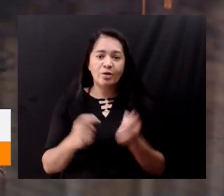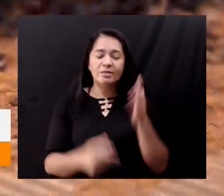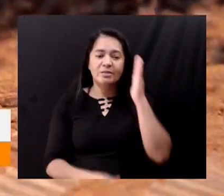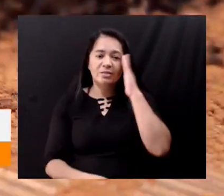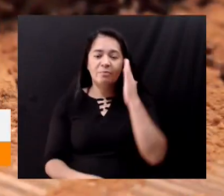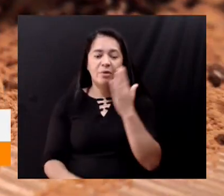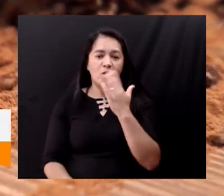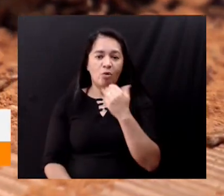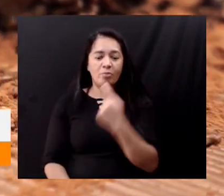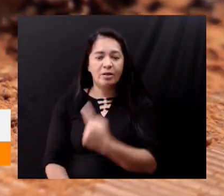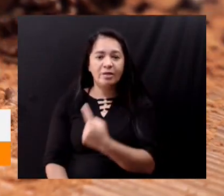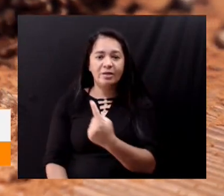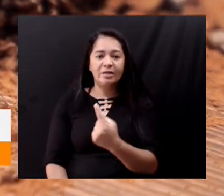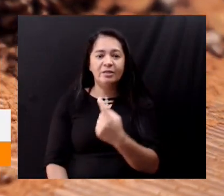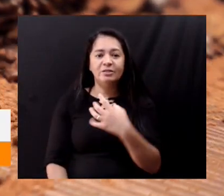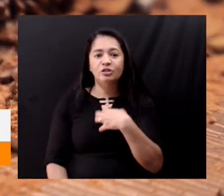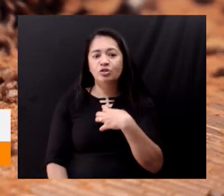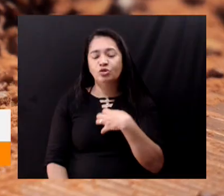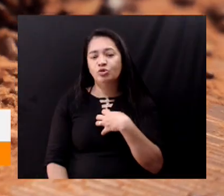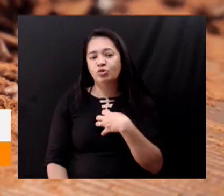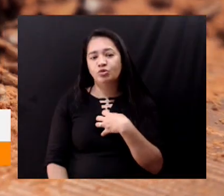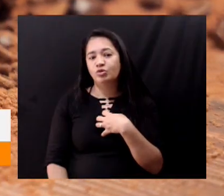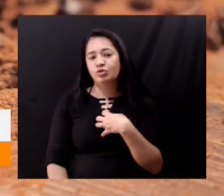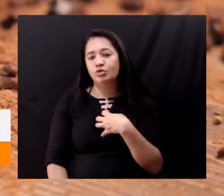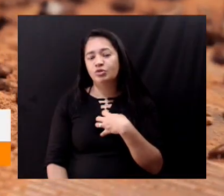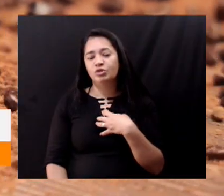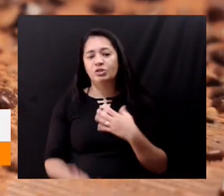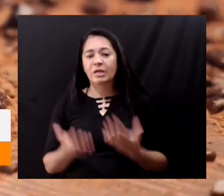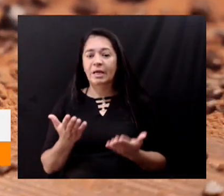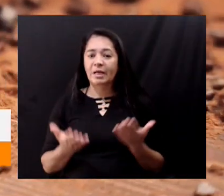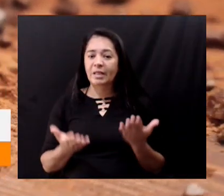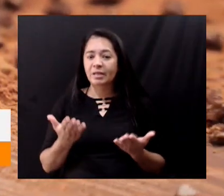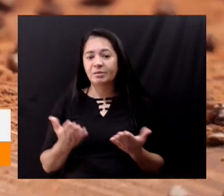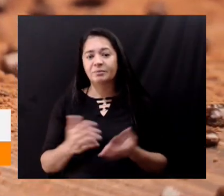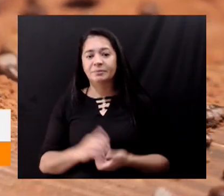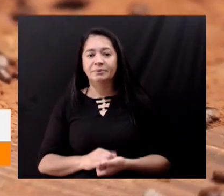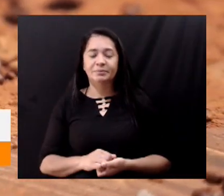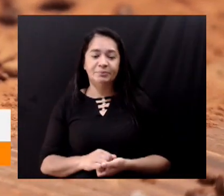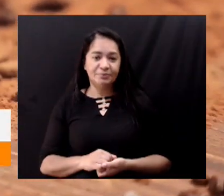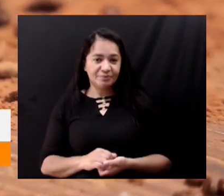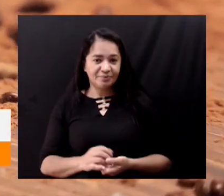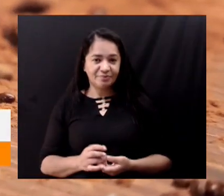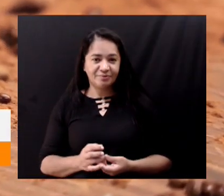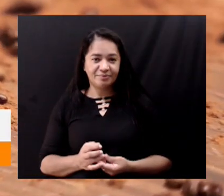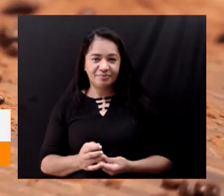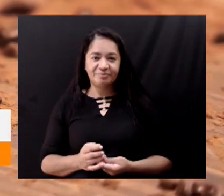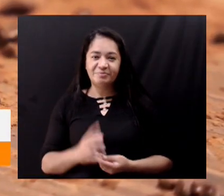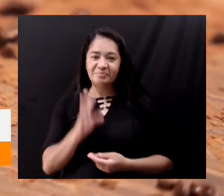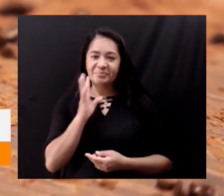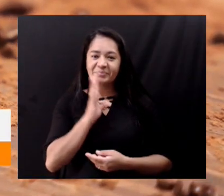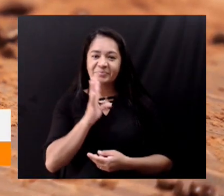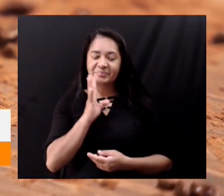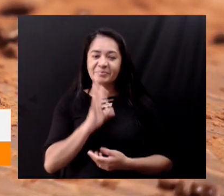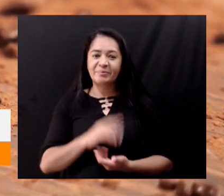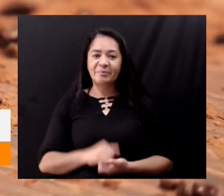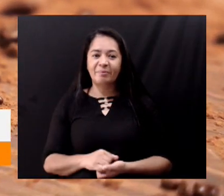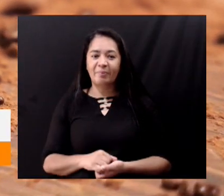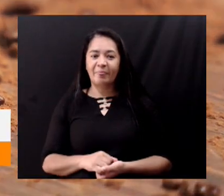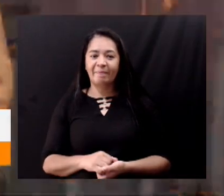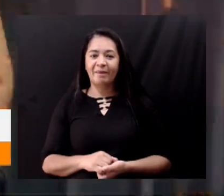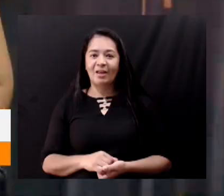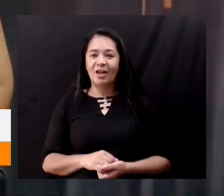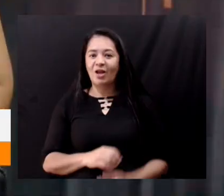de forma moderada, equilibrada, né. Muito bem, que legal, produção. Show de bola.